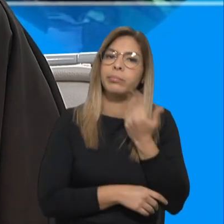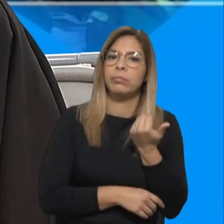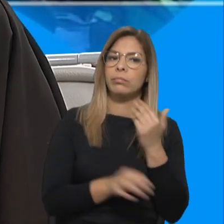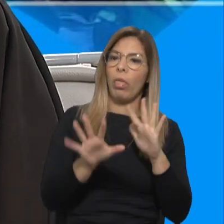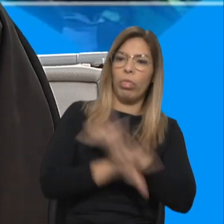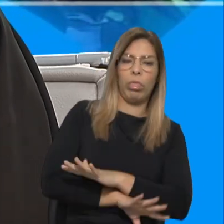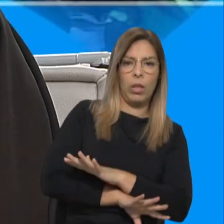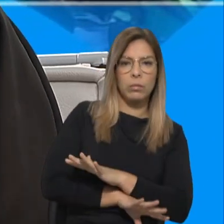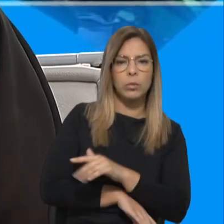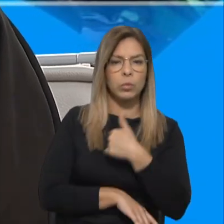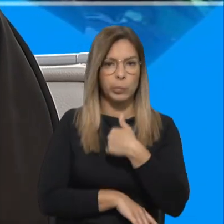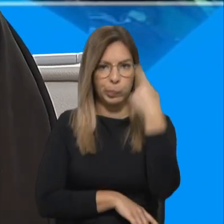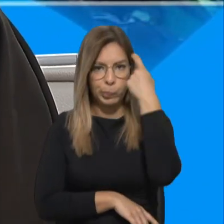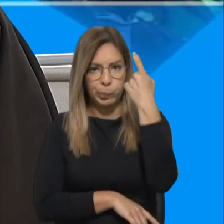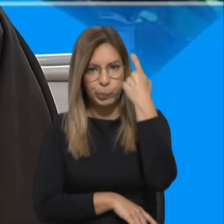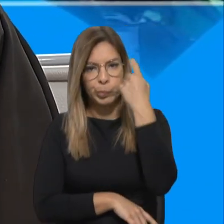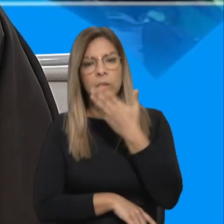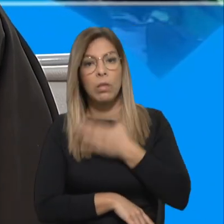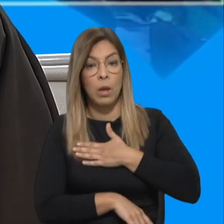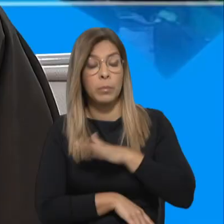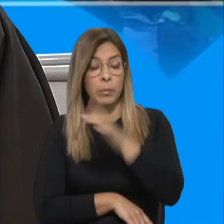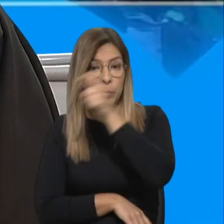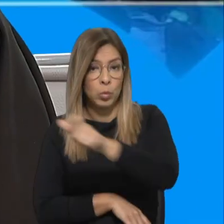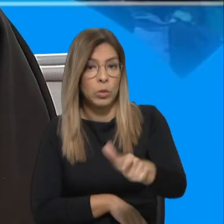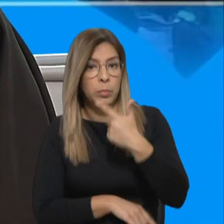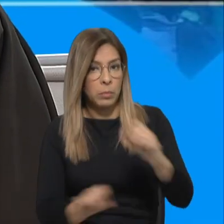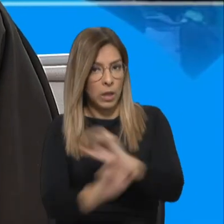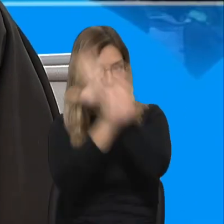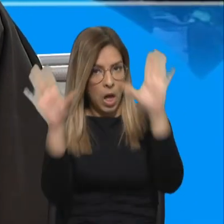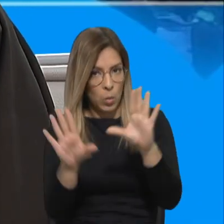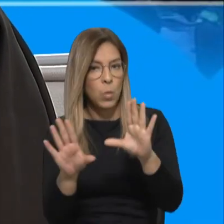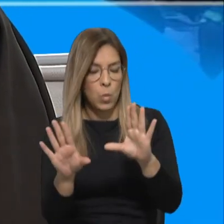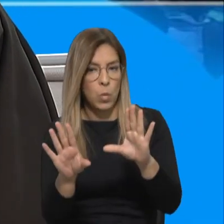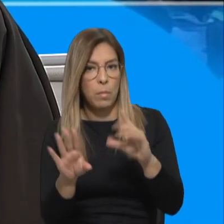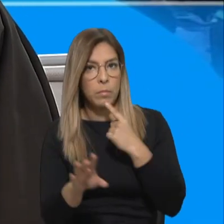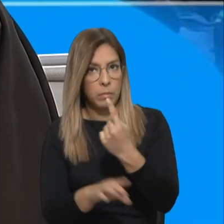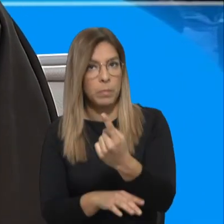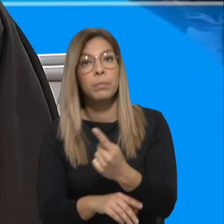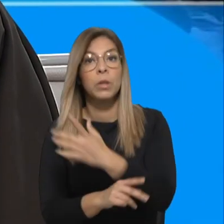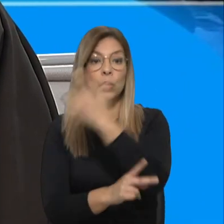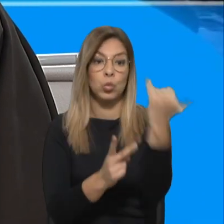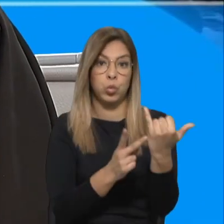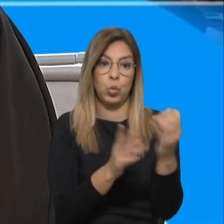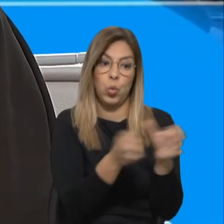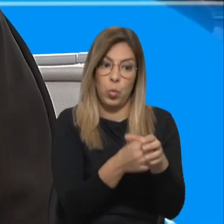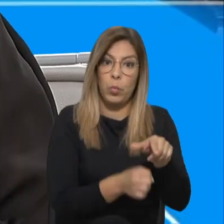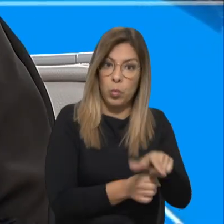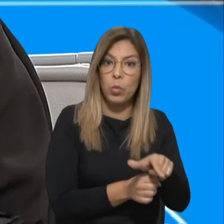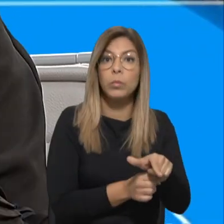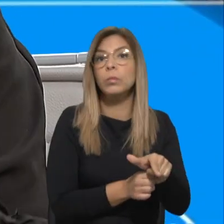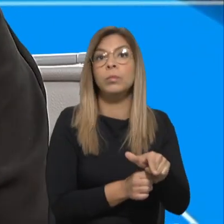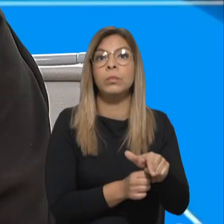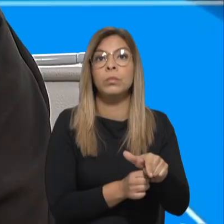temos que pensar? E é muito importante que as pessoas percebam isto de uma forma muito clara. A segunda comissão, o segundo grupo, não vai